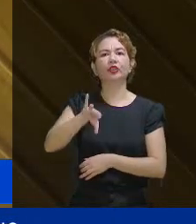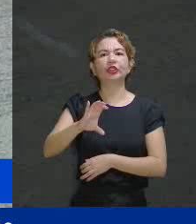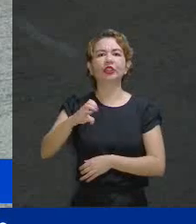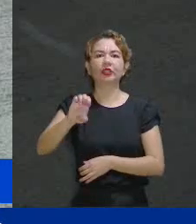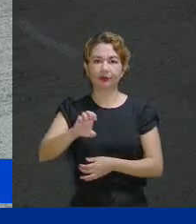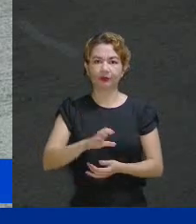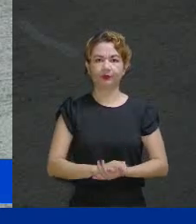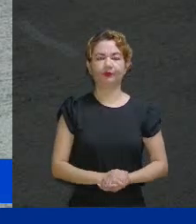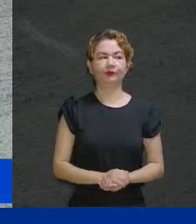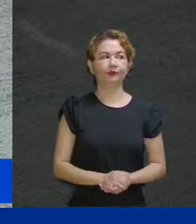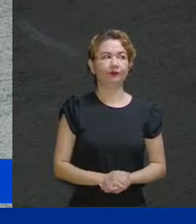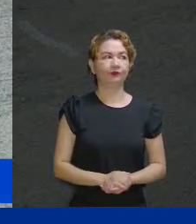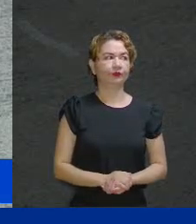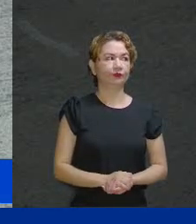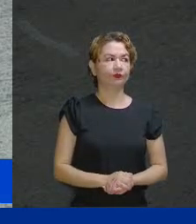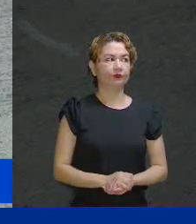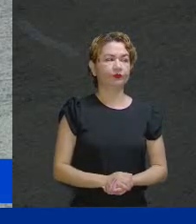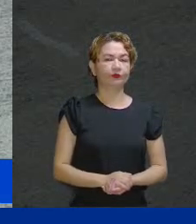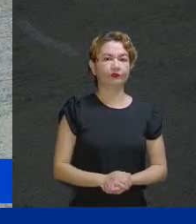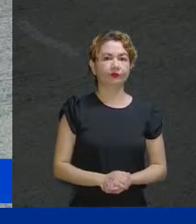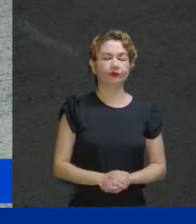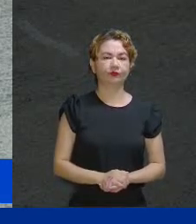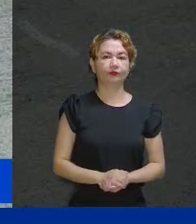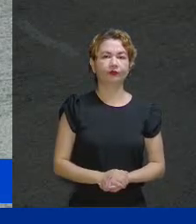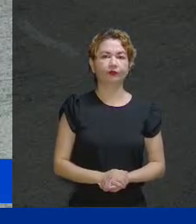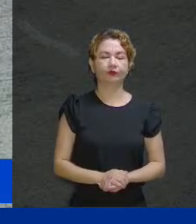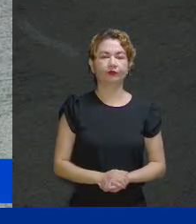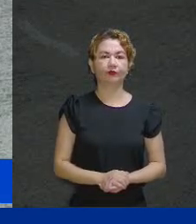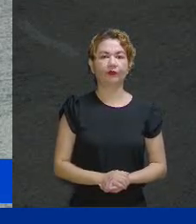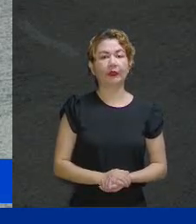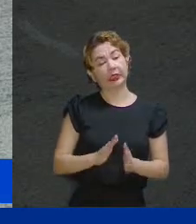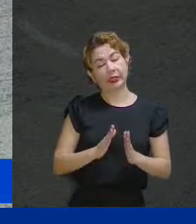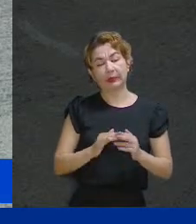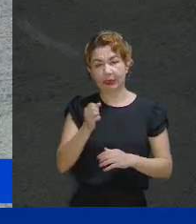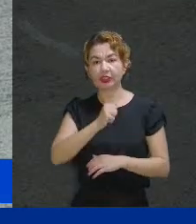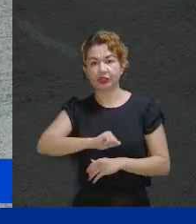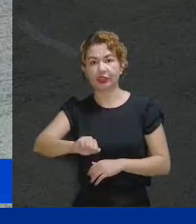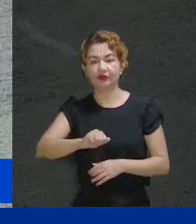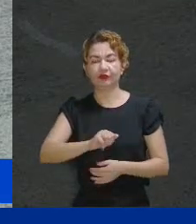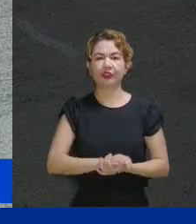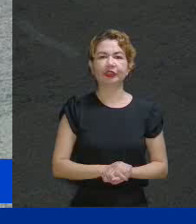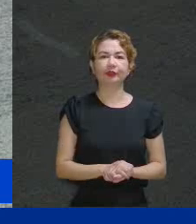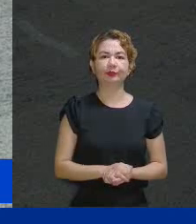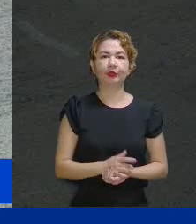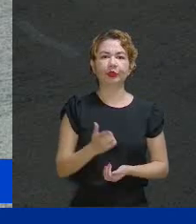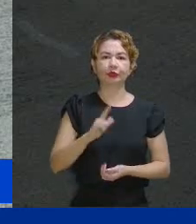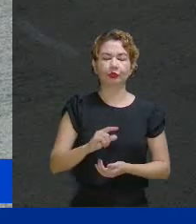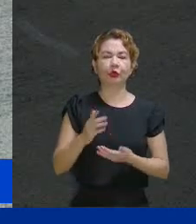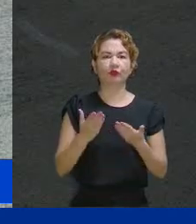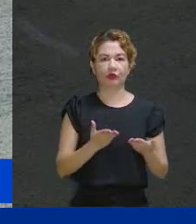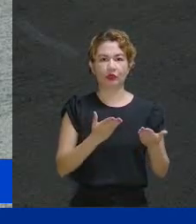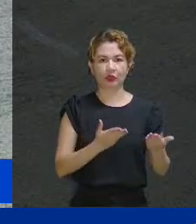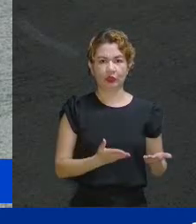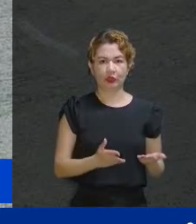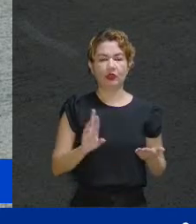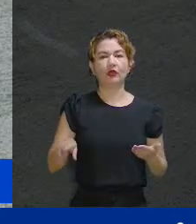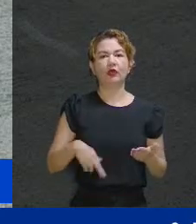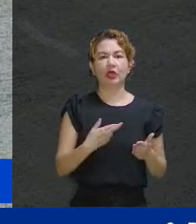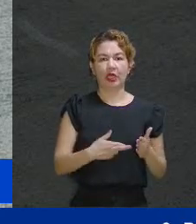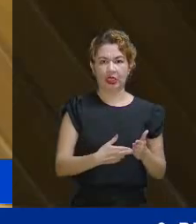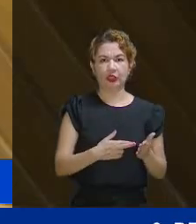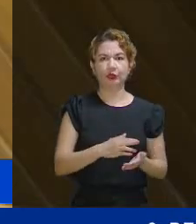favor. Emergência para o plenário. Que requer a defesa, Excelência. Novamente a palavra com o ilustre